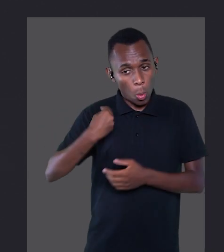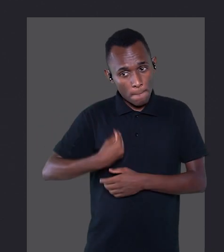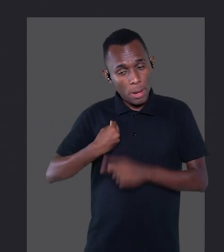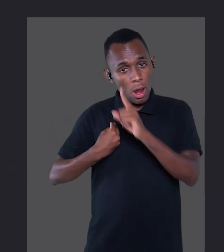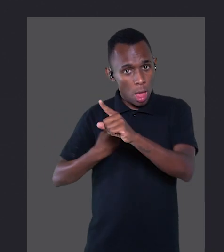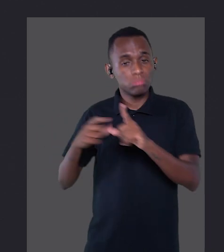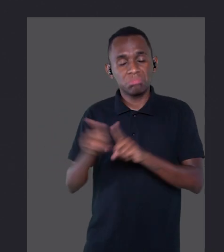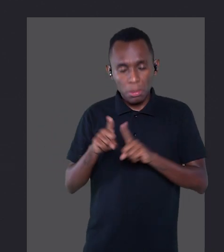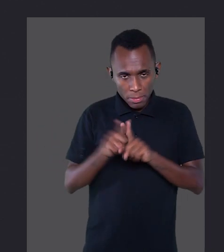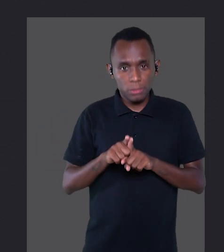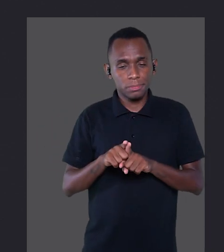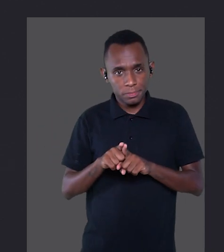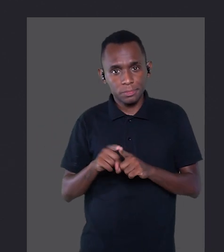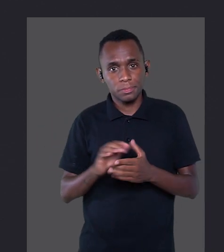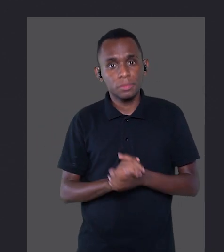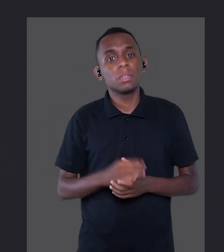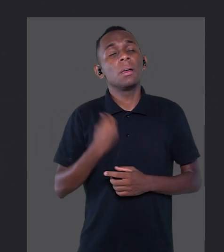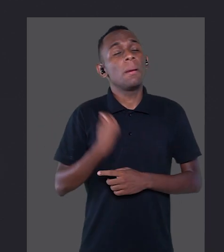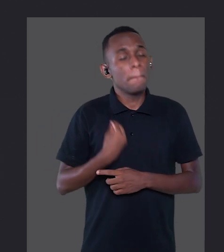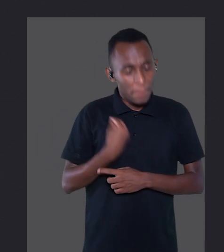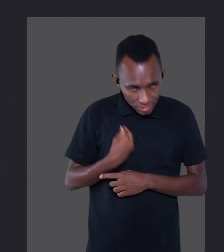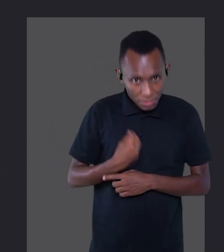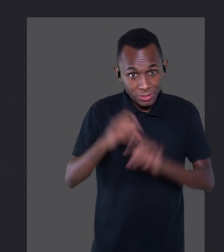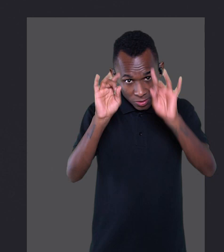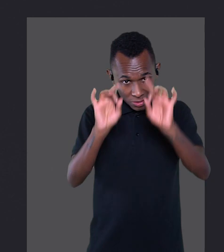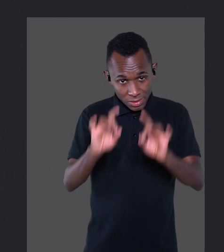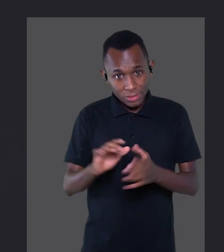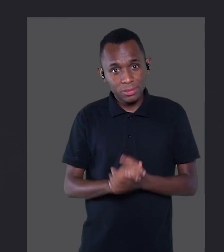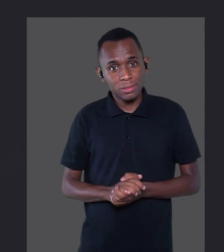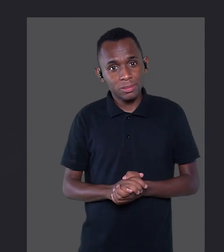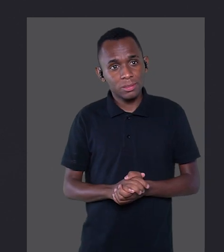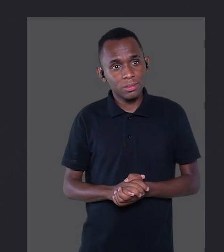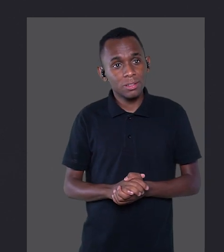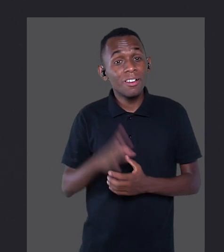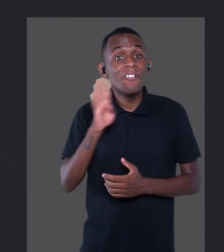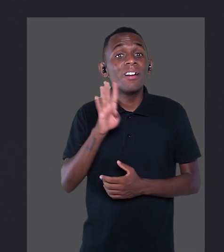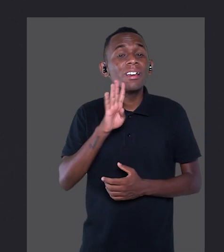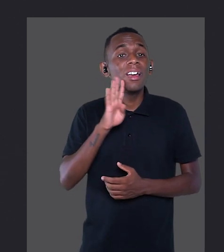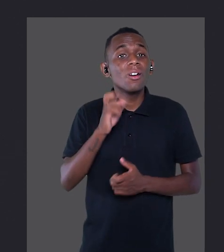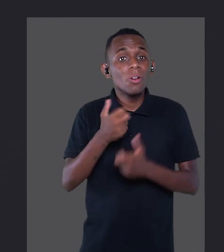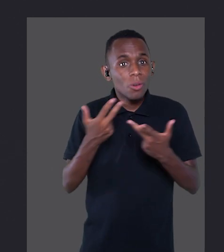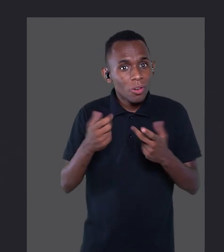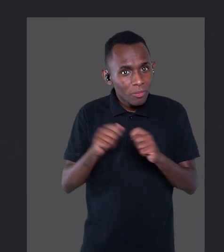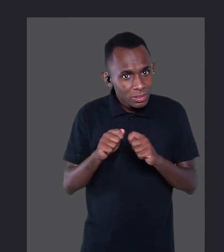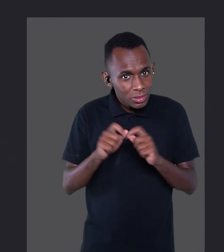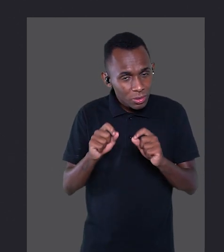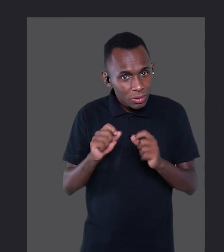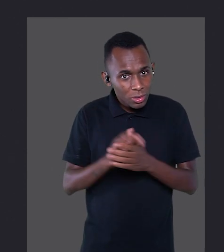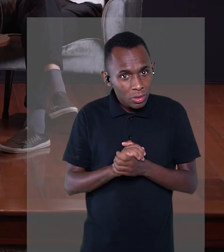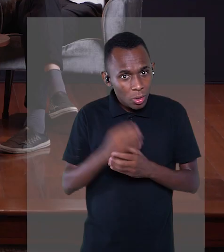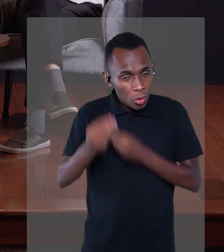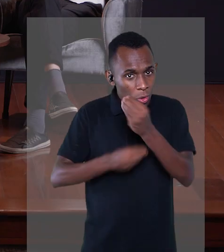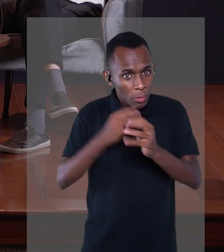também. Fazer, quem sabe, uma participação especial lá. Vamos fazer aquele negócio que é legal demais. O que é? Vamos fazer? O quê? Como